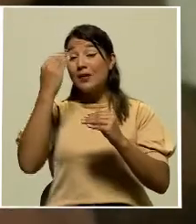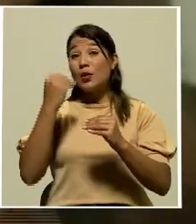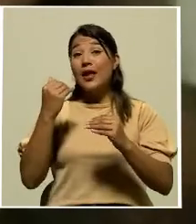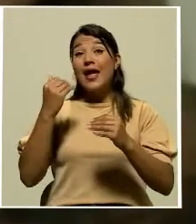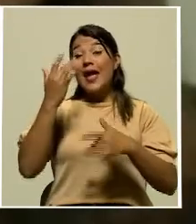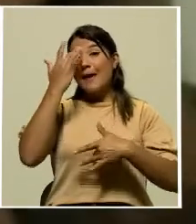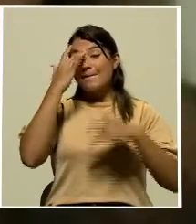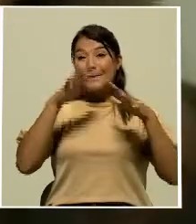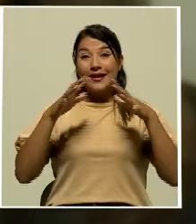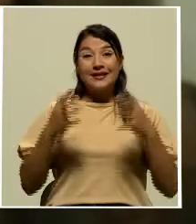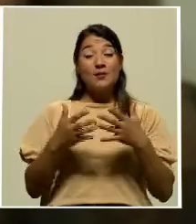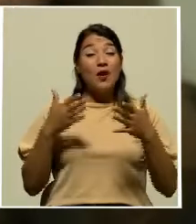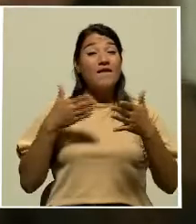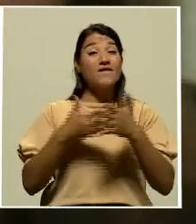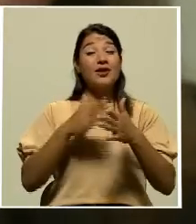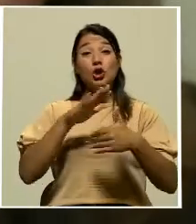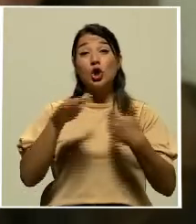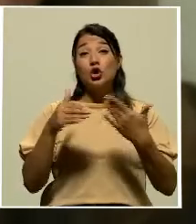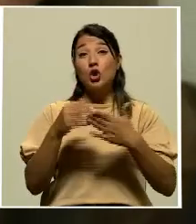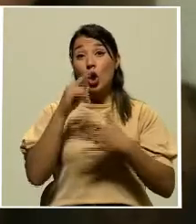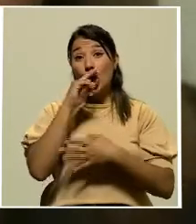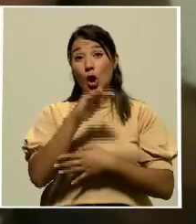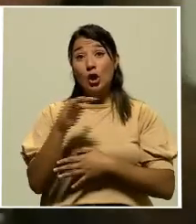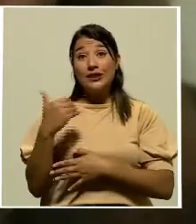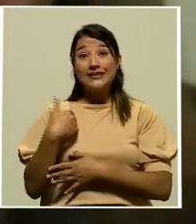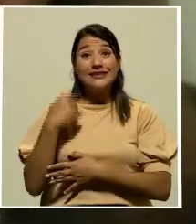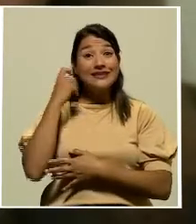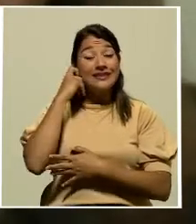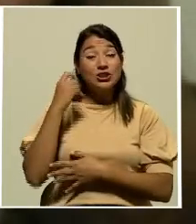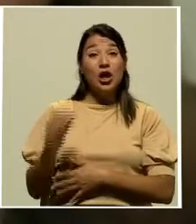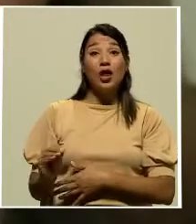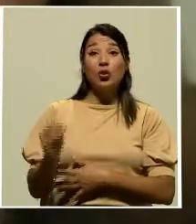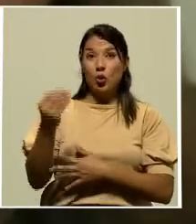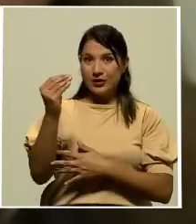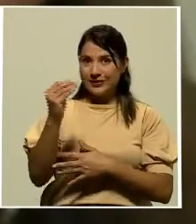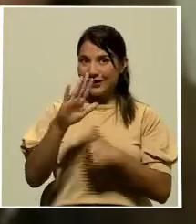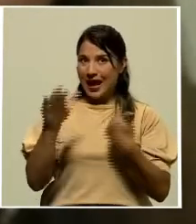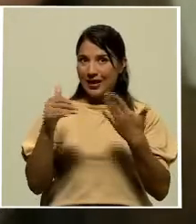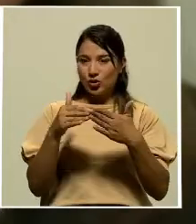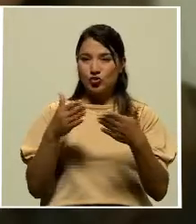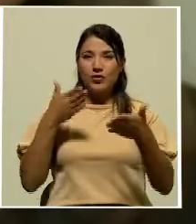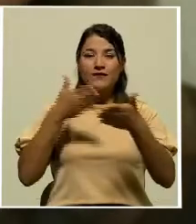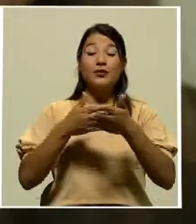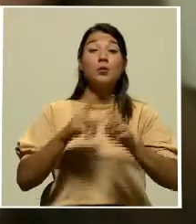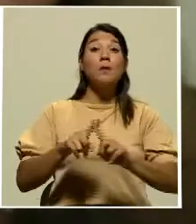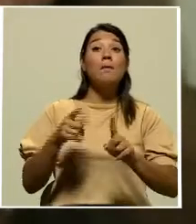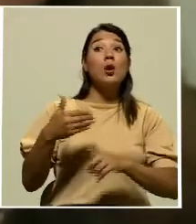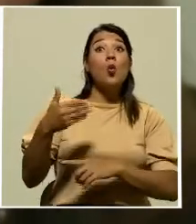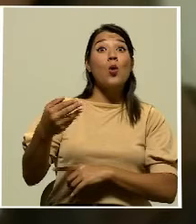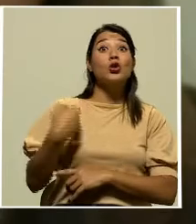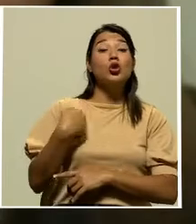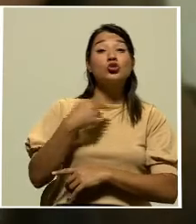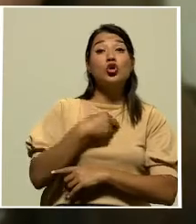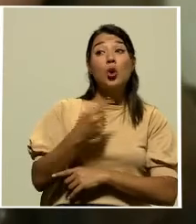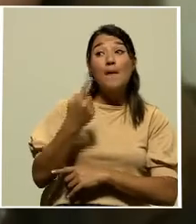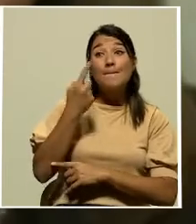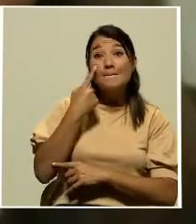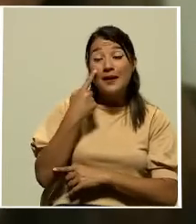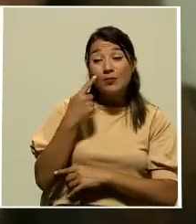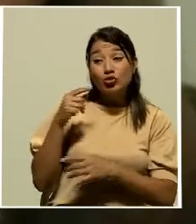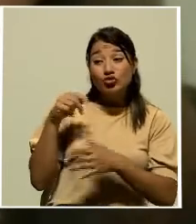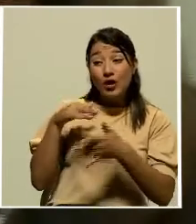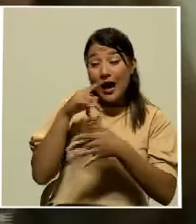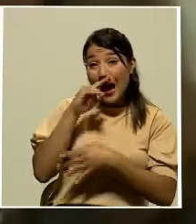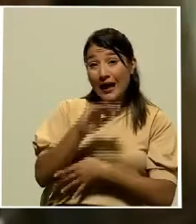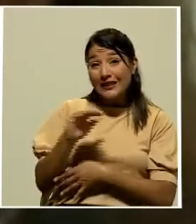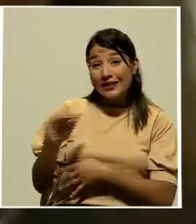niños e niñas, adolescentes, indistintamente, isto que hablo. Pero quando miramos os mais pobres, os mais vulneráveis, os